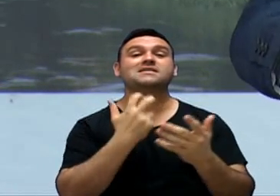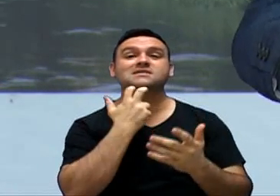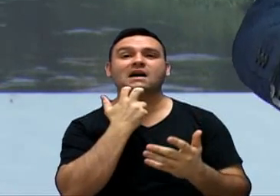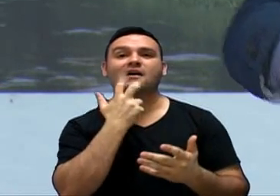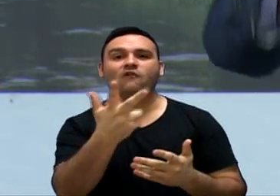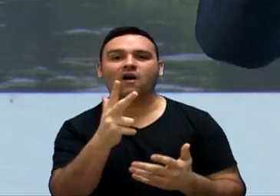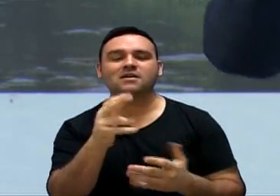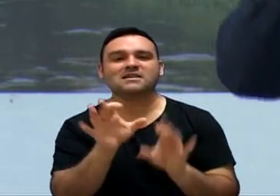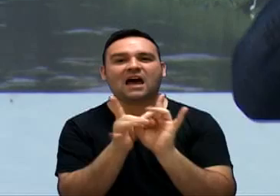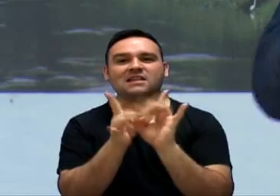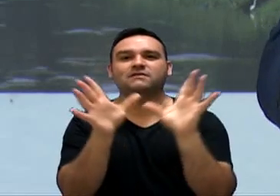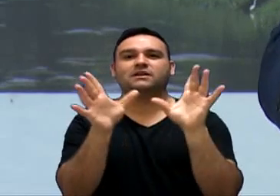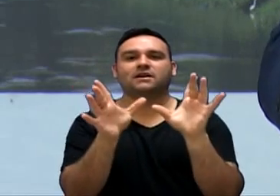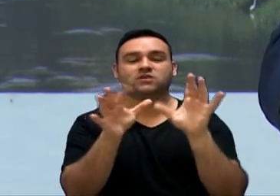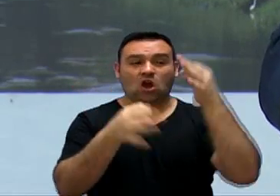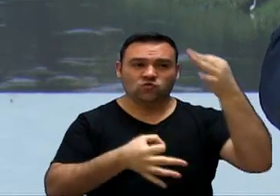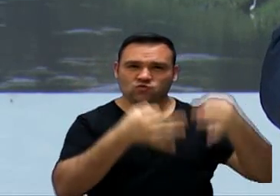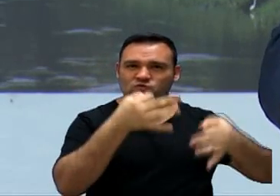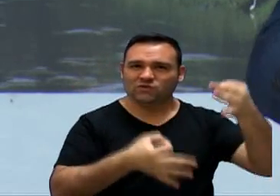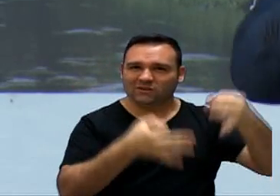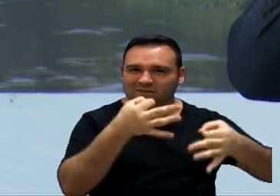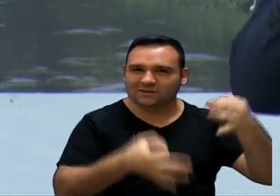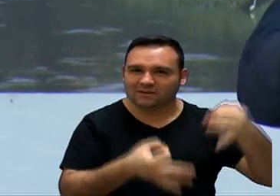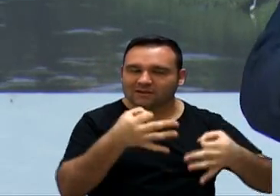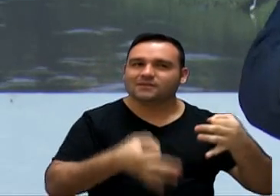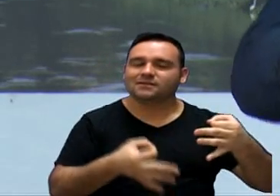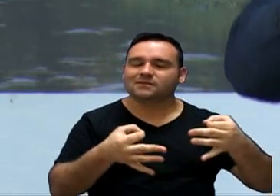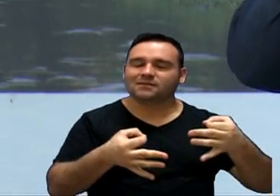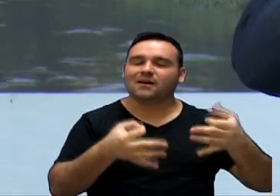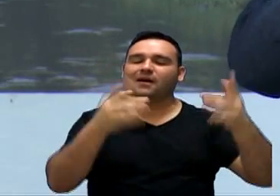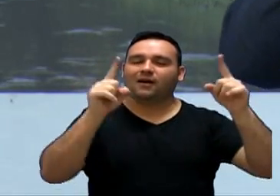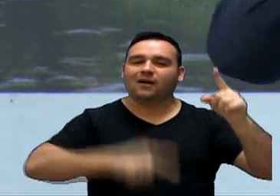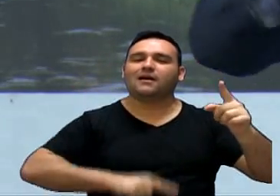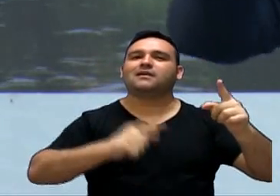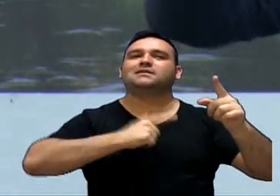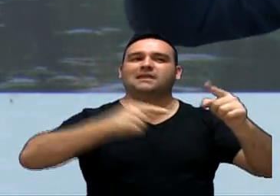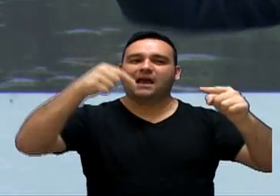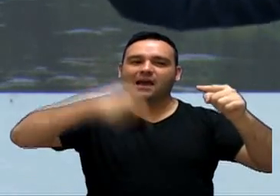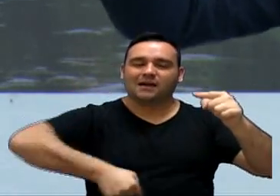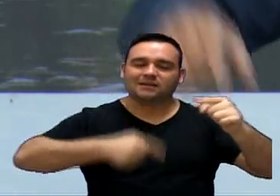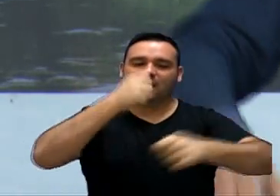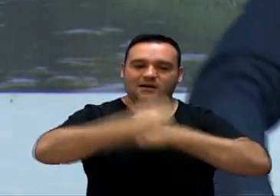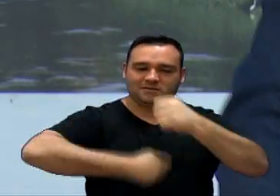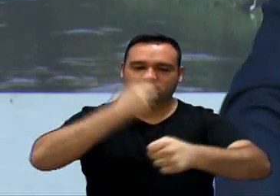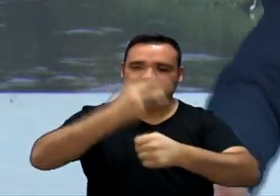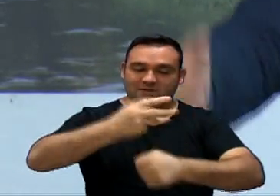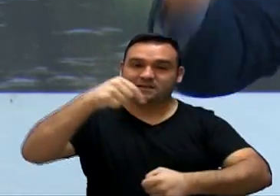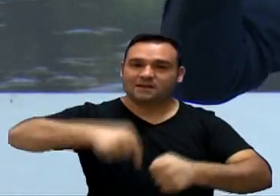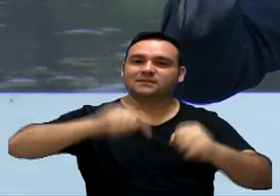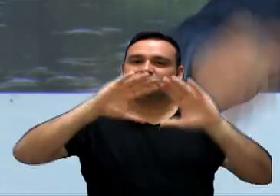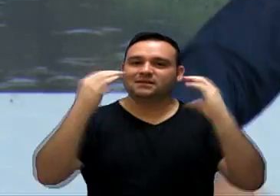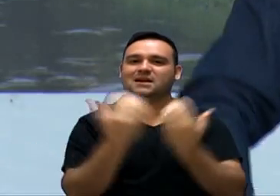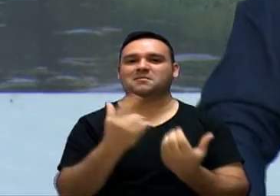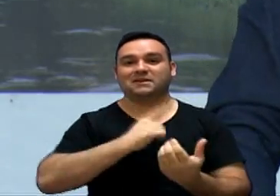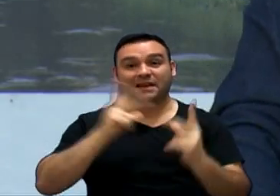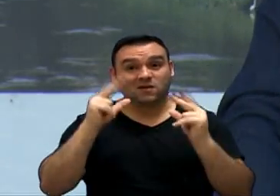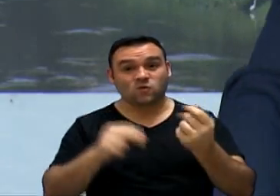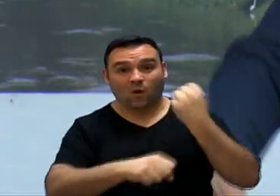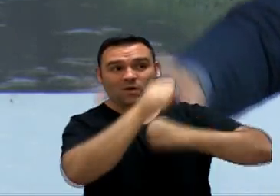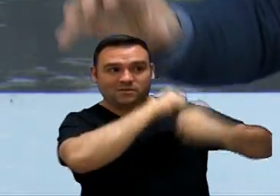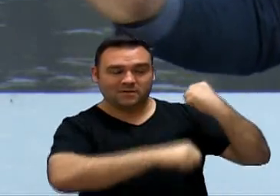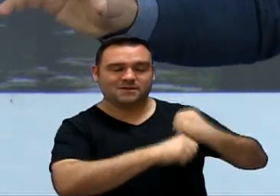pela liberdade, a voz da justiça, estará consoante esses próximos 3 anos também, assim como teve o ano